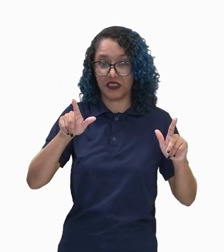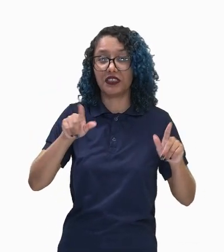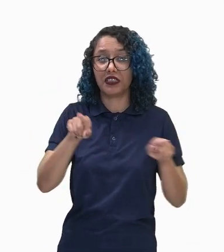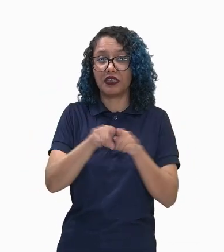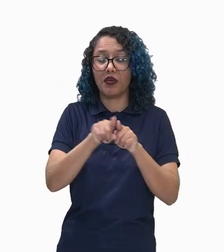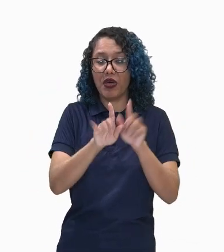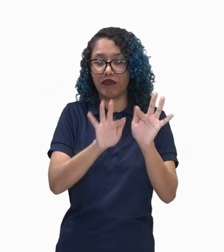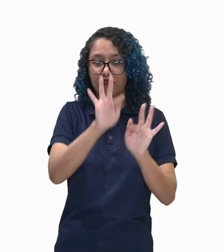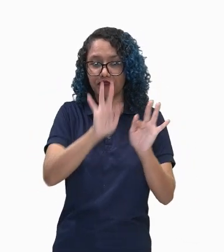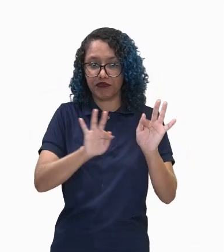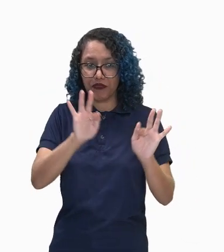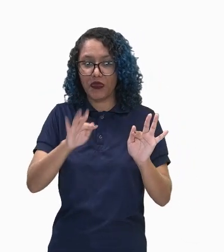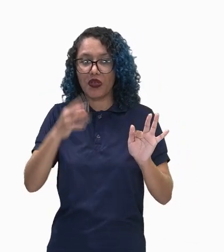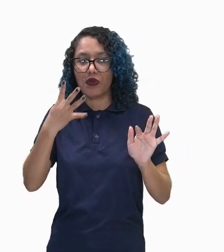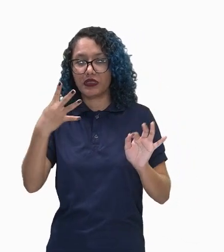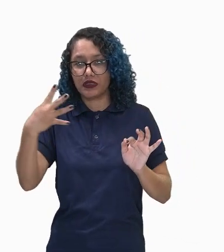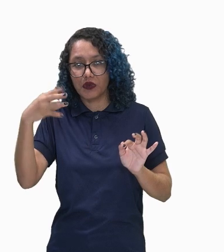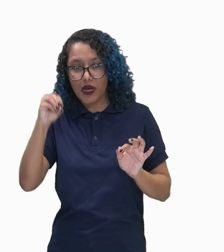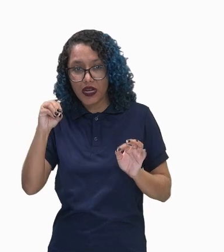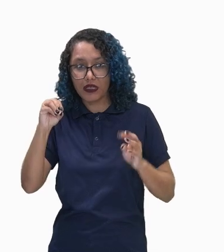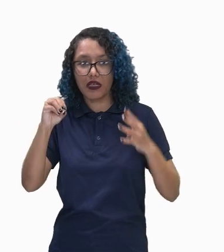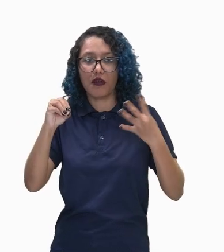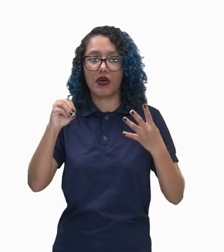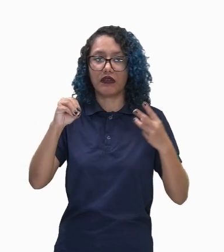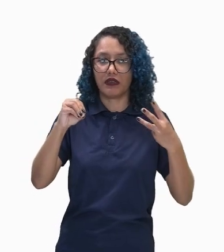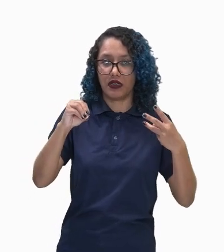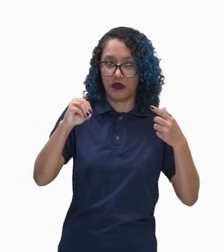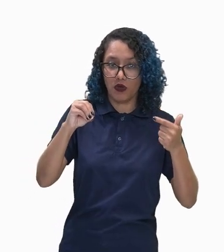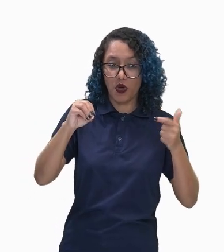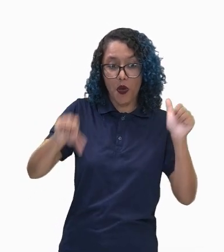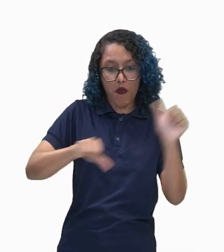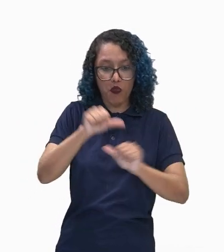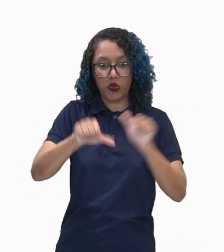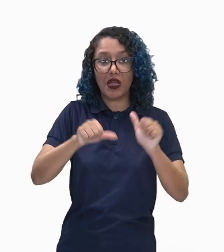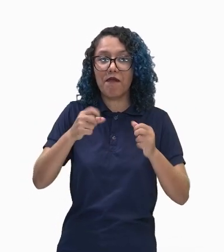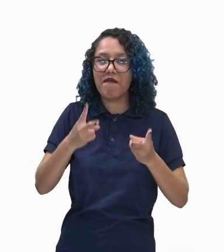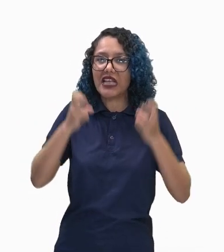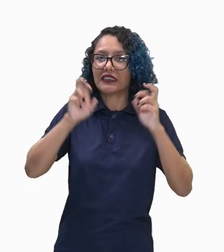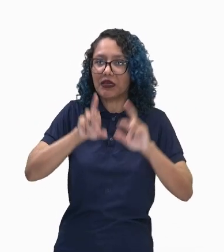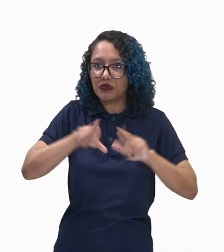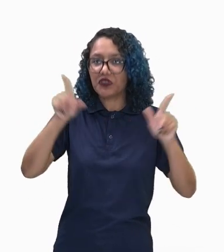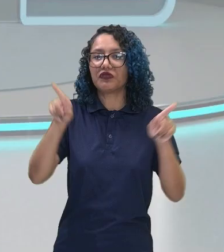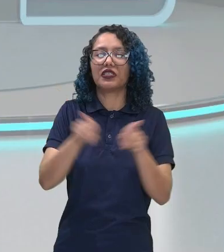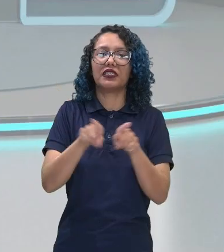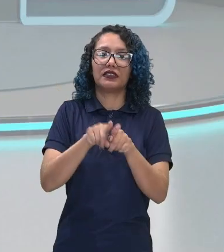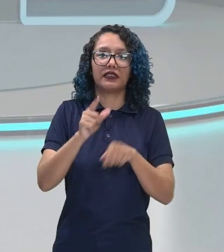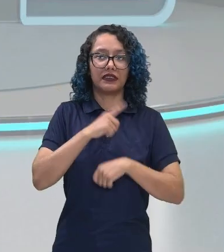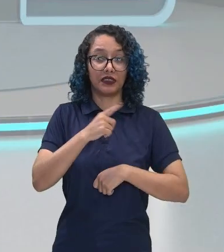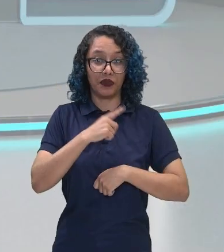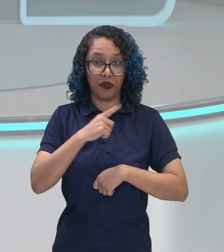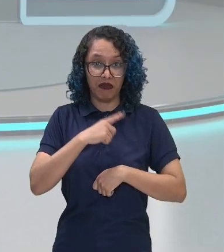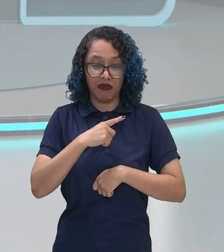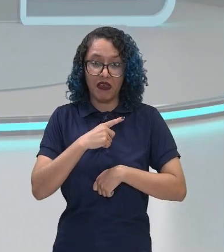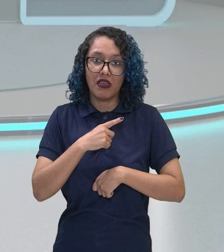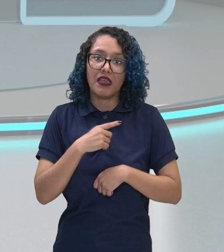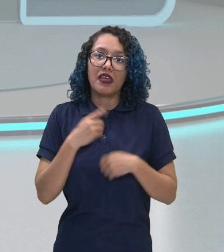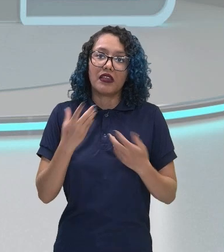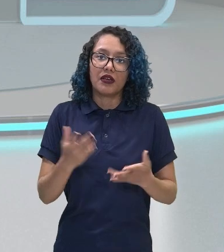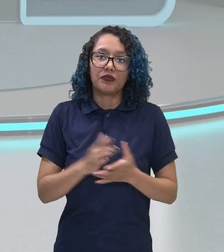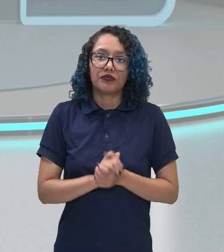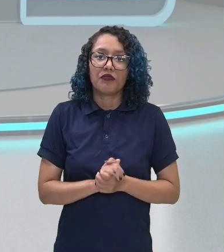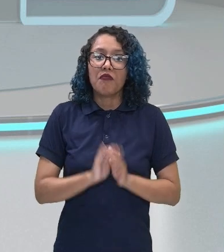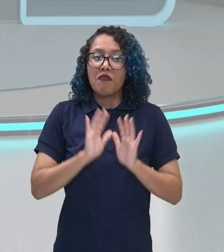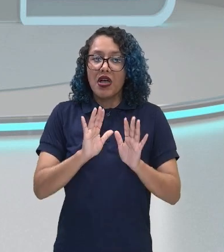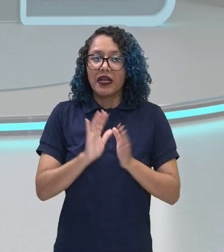de 440 para 432. Olha só, e qual a relação